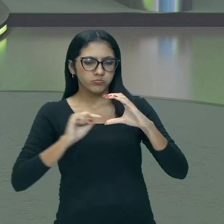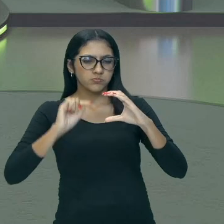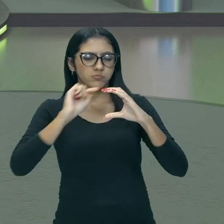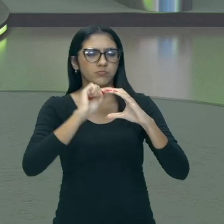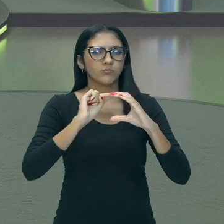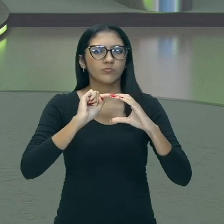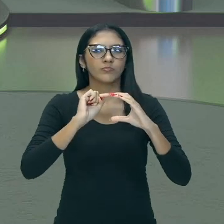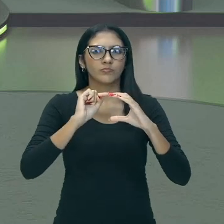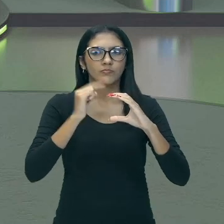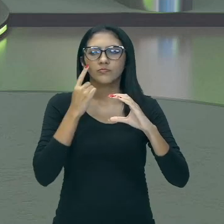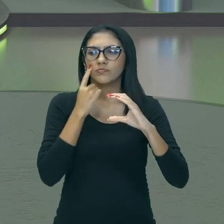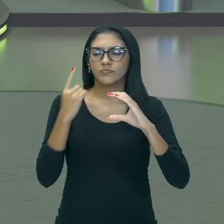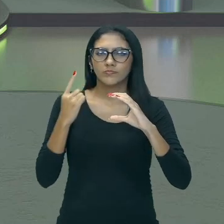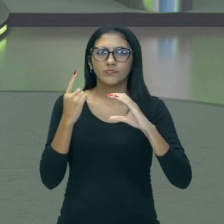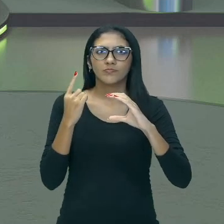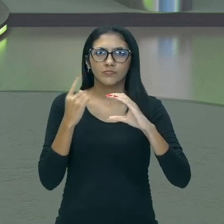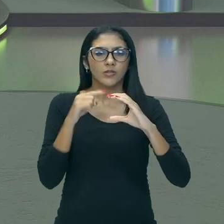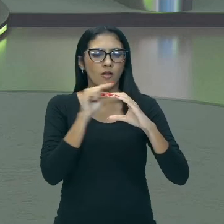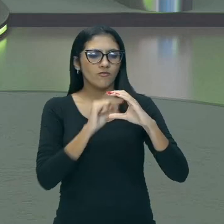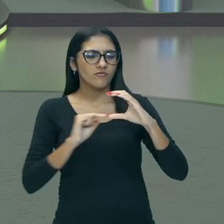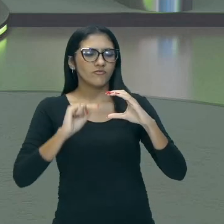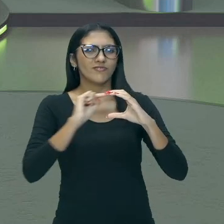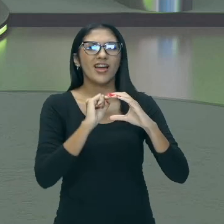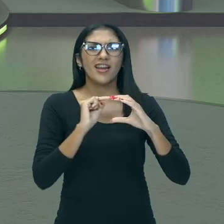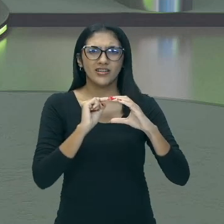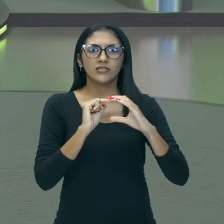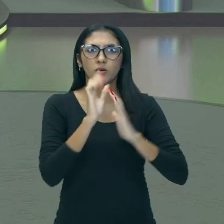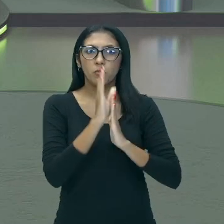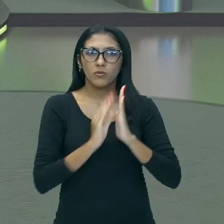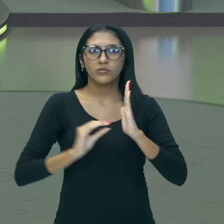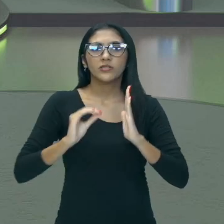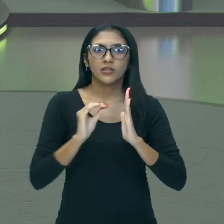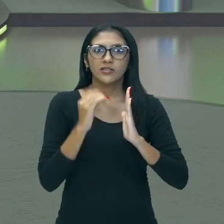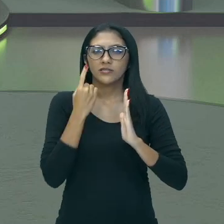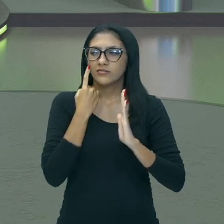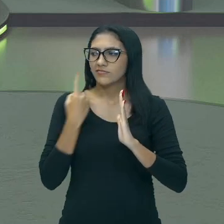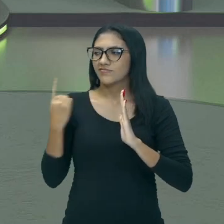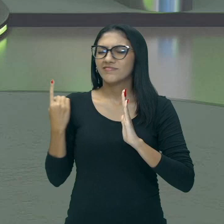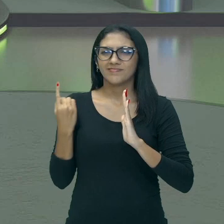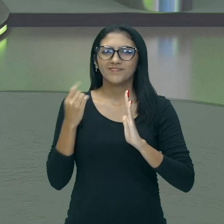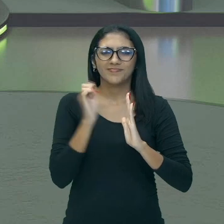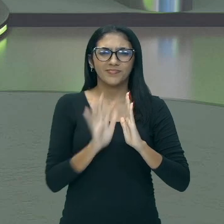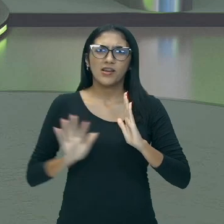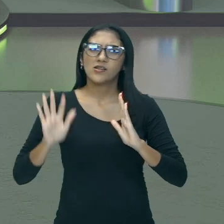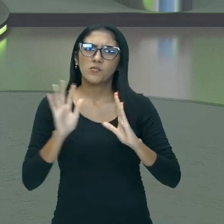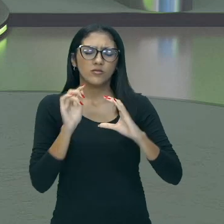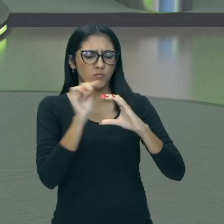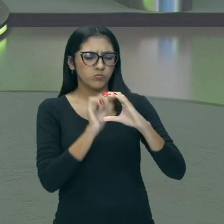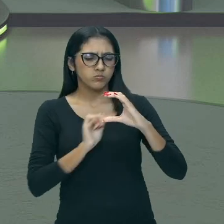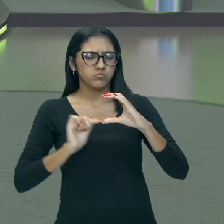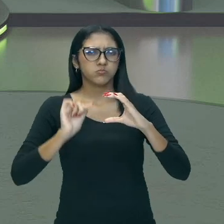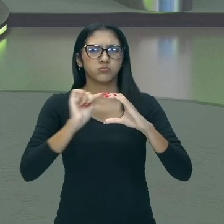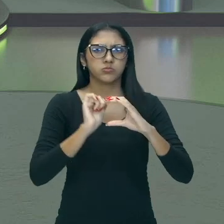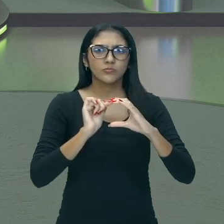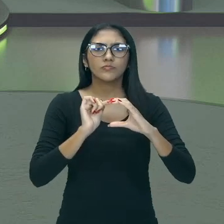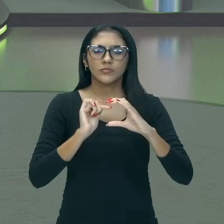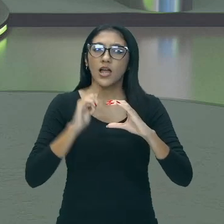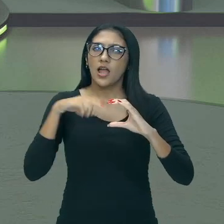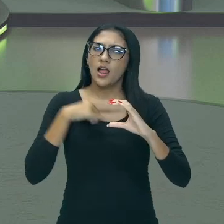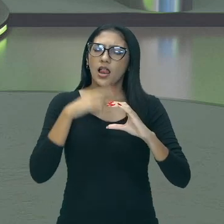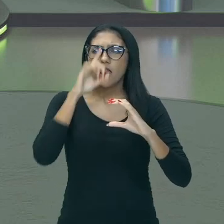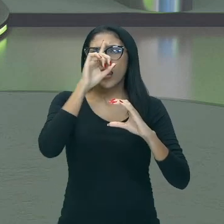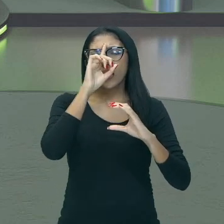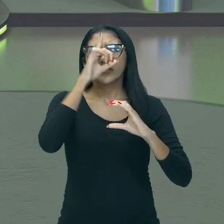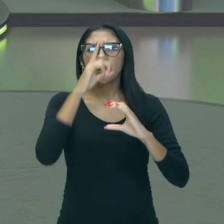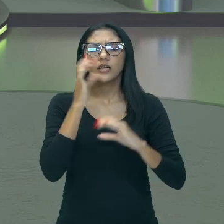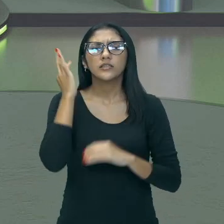forma esférica de Dalton, como apresentada, vocês conseguem ver aqui na imagem, é o que Dalton trouxe como